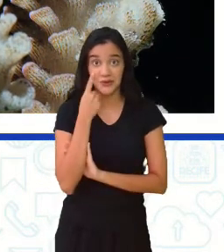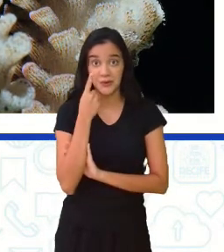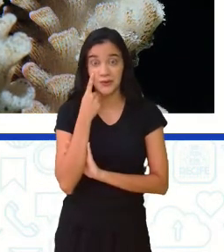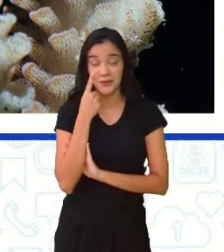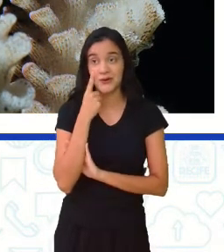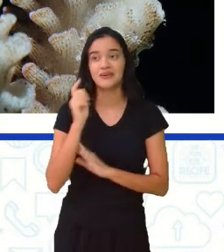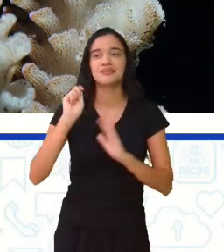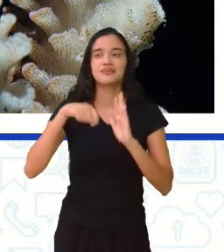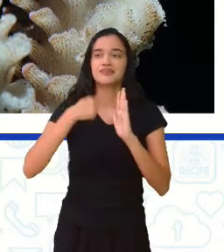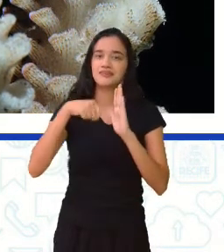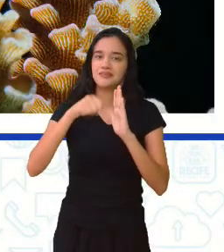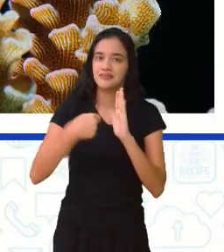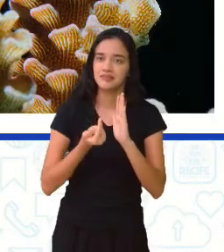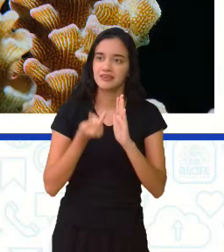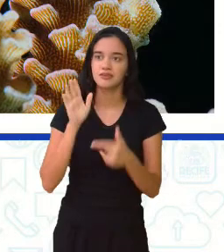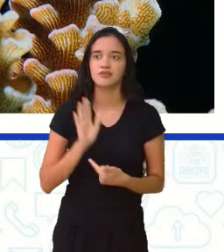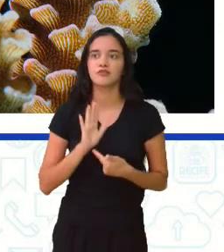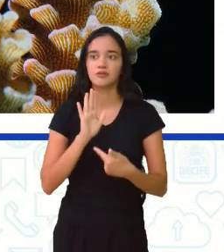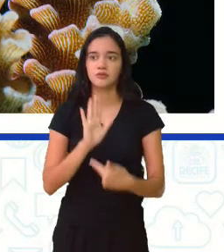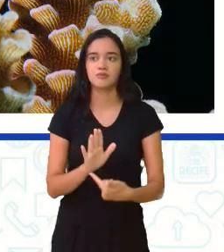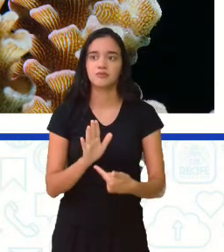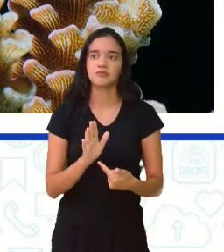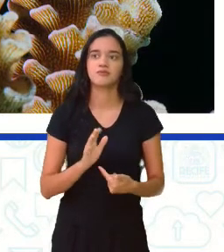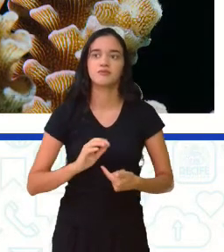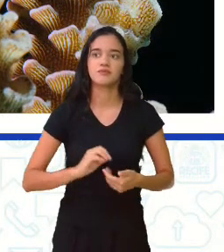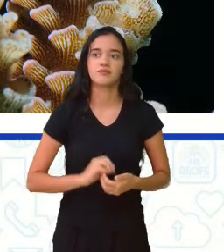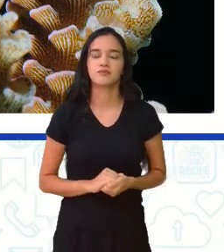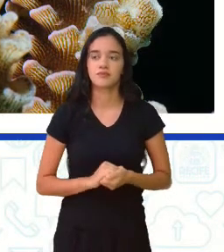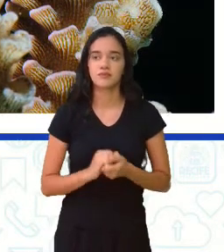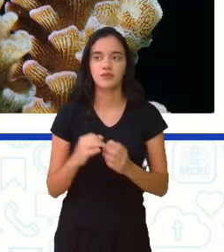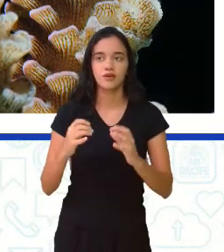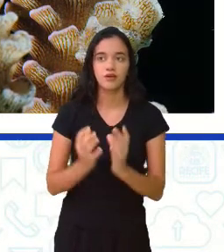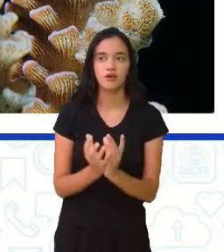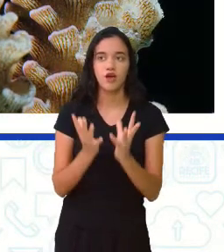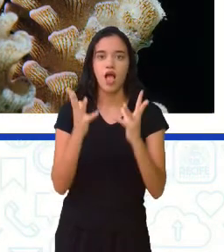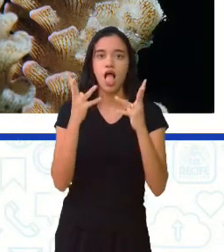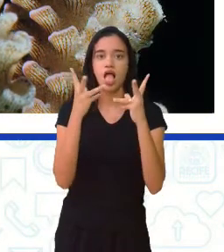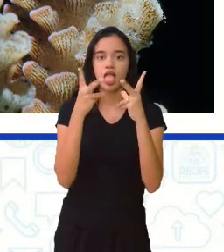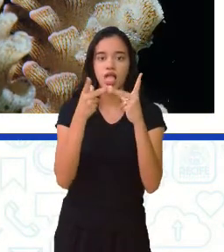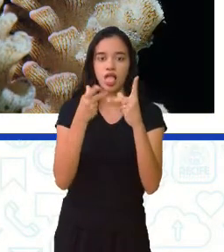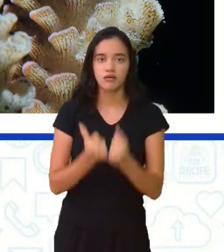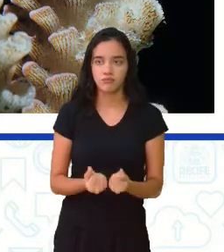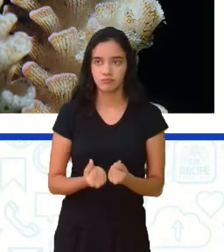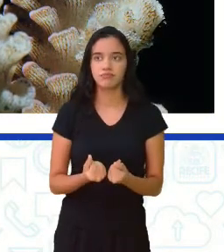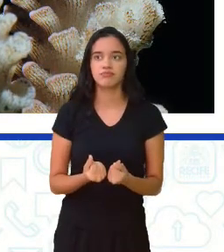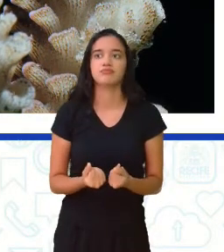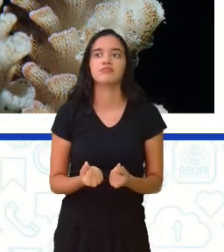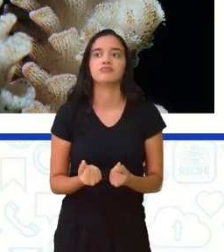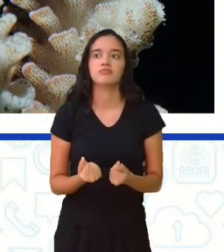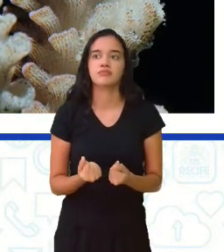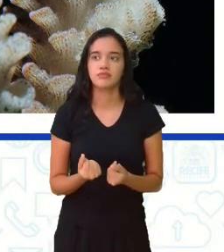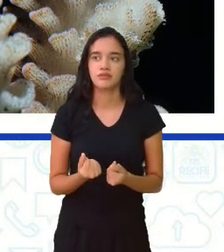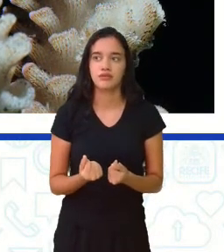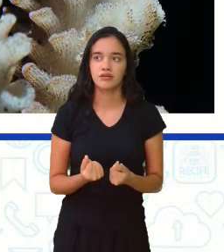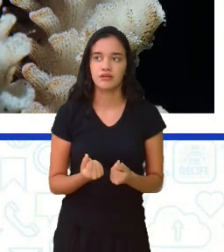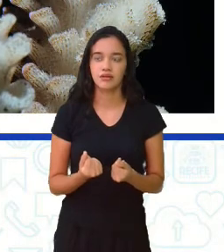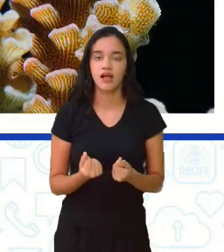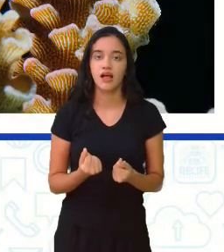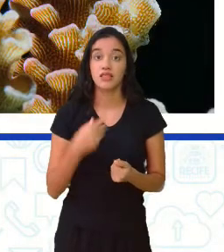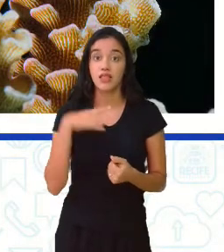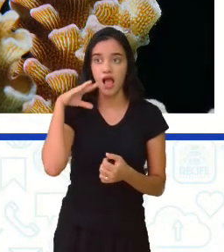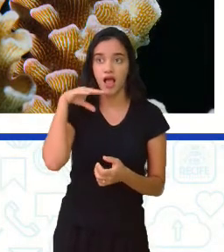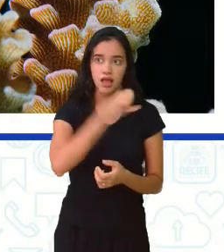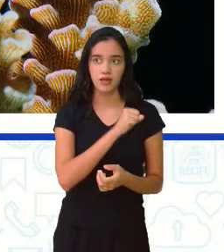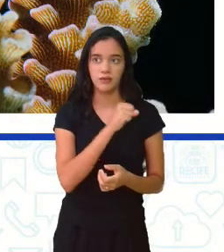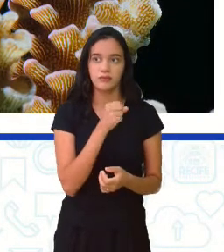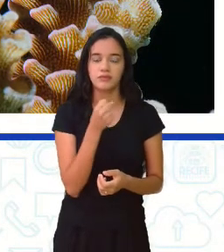esse videozinho tá mostrando aí um coral morrendo, tá? Tá em câmera mais